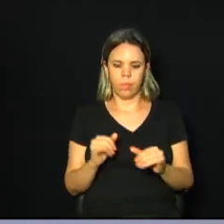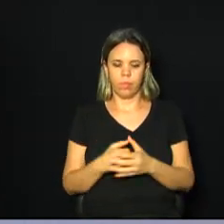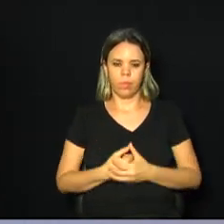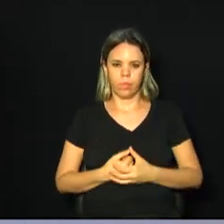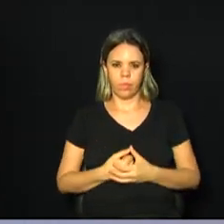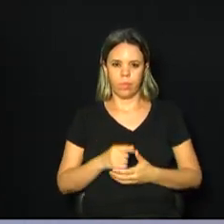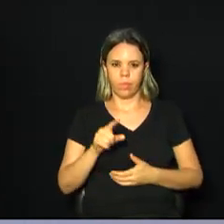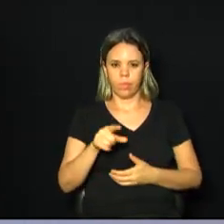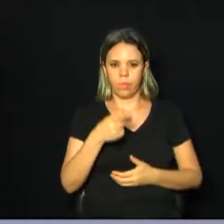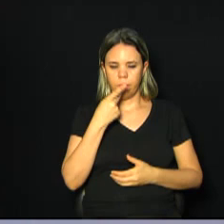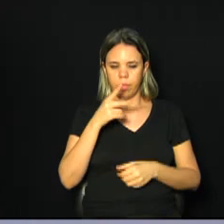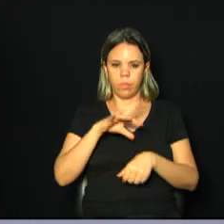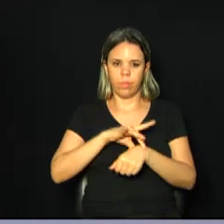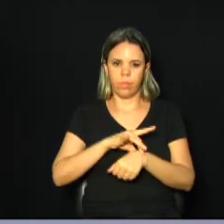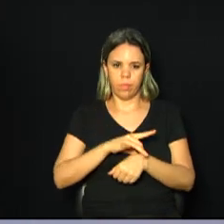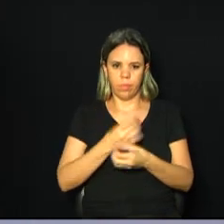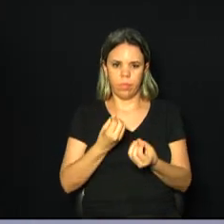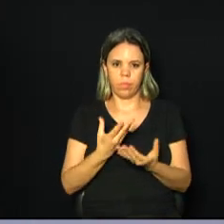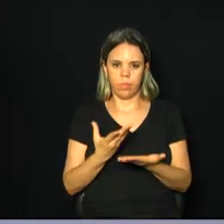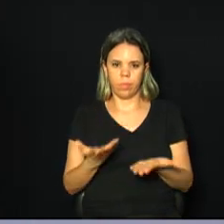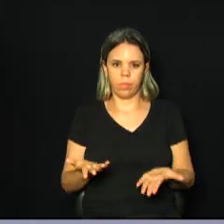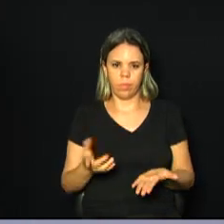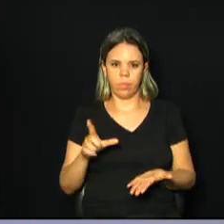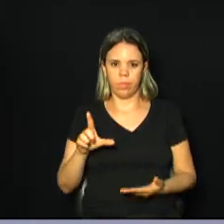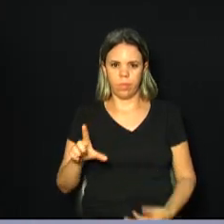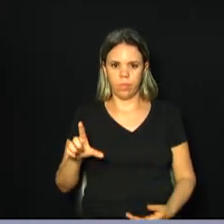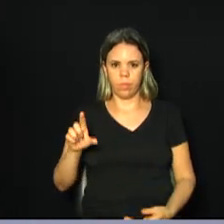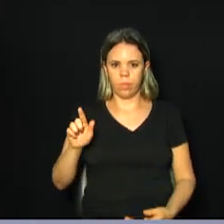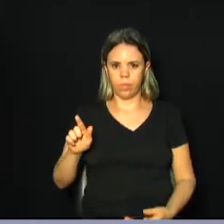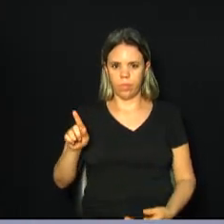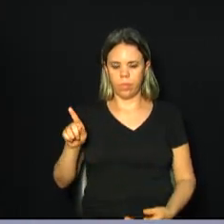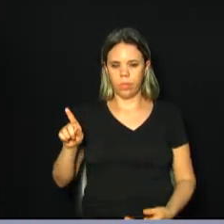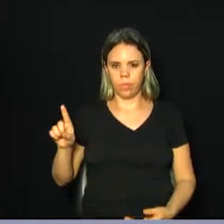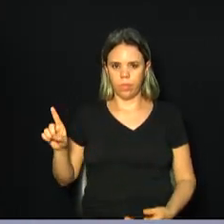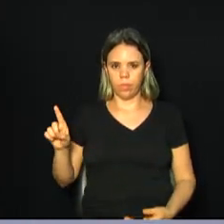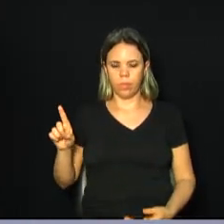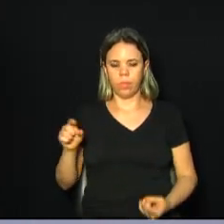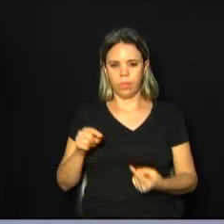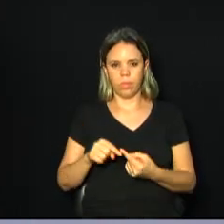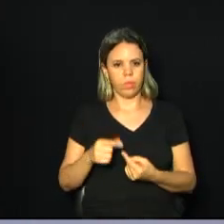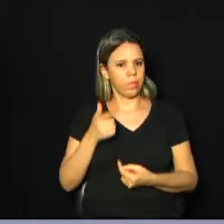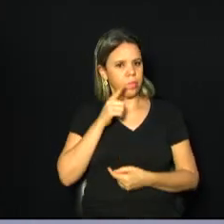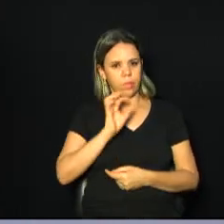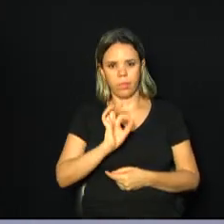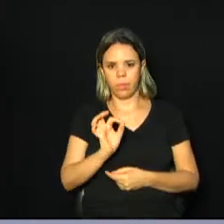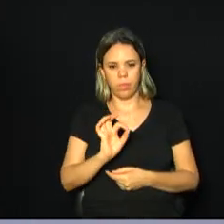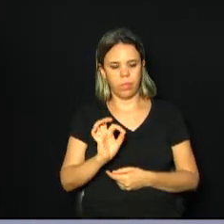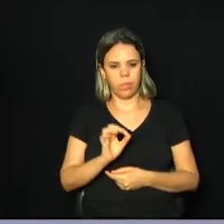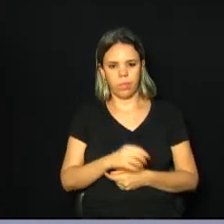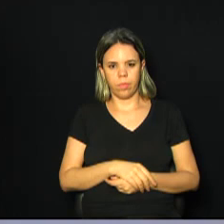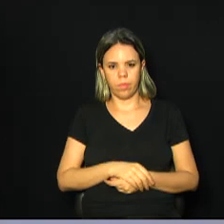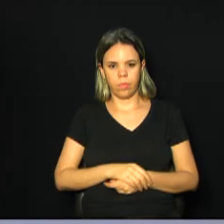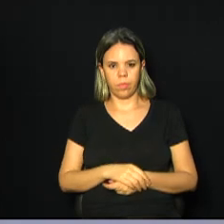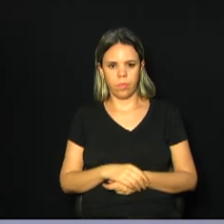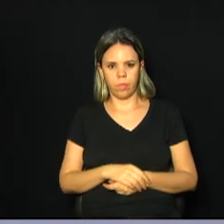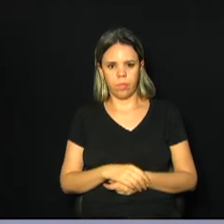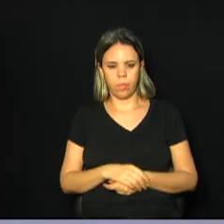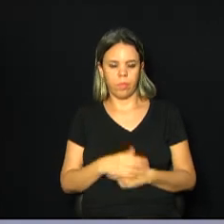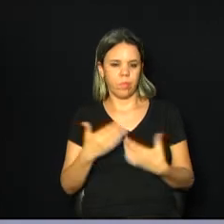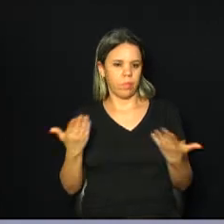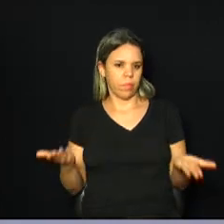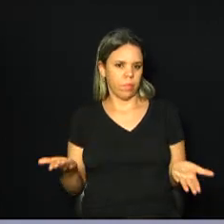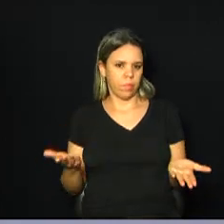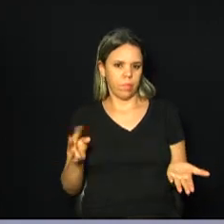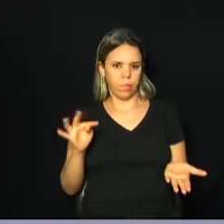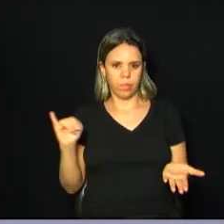você fala em segurança da informação, você está falando de LGPD direto. Eu não consigo fazer LGPD sem segurança da informação. Ah, mas o que um